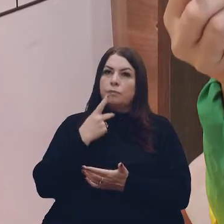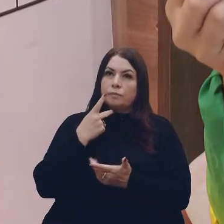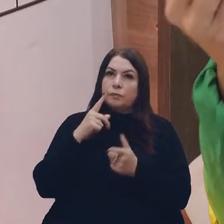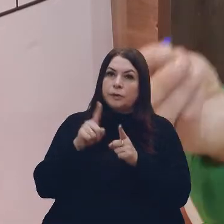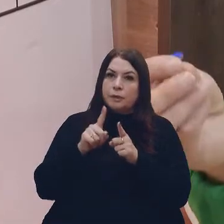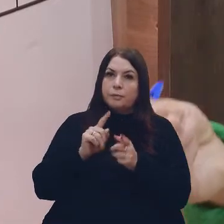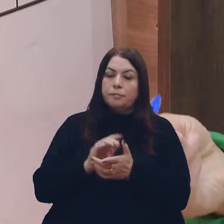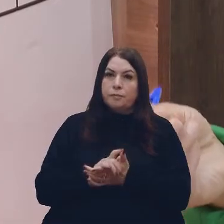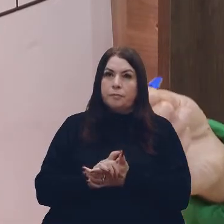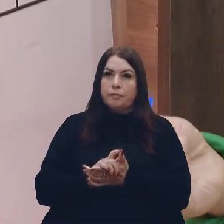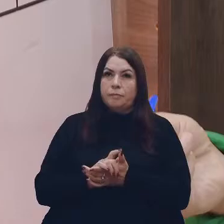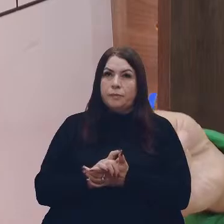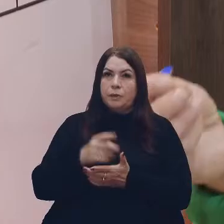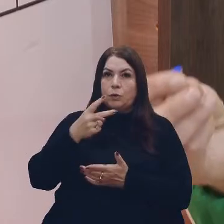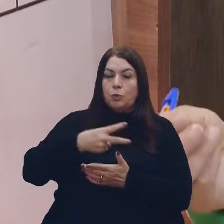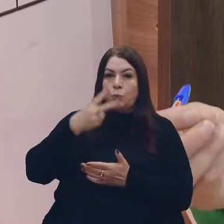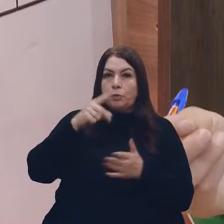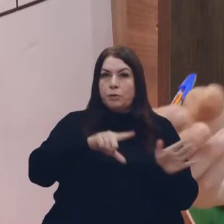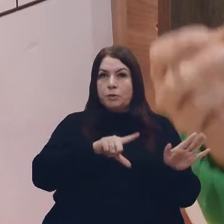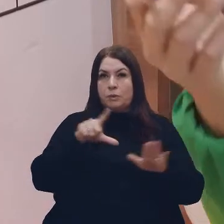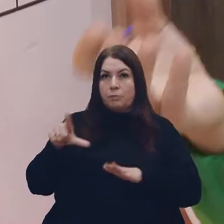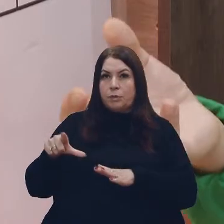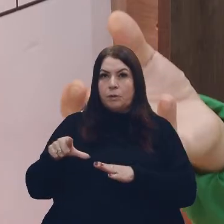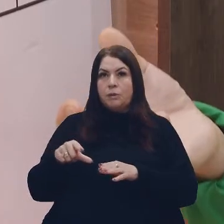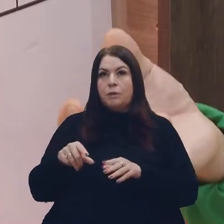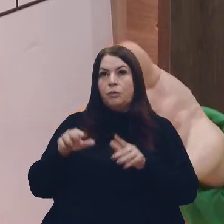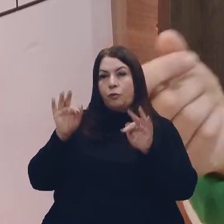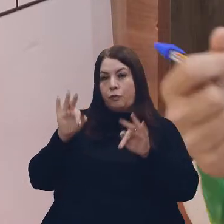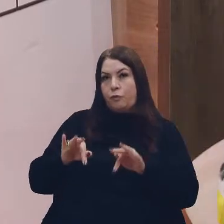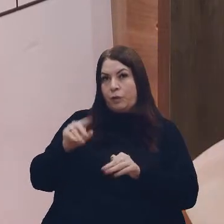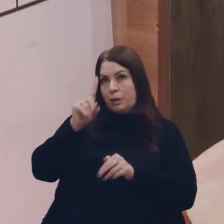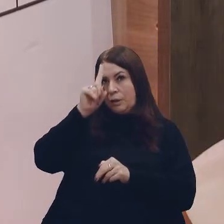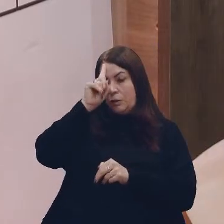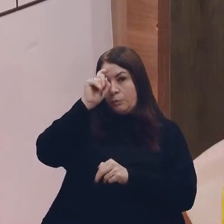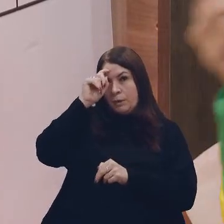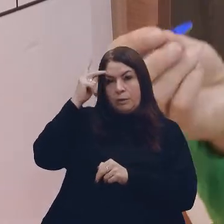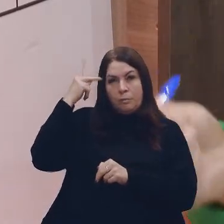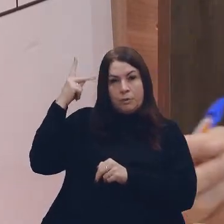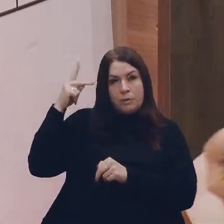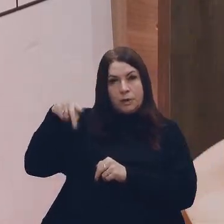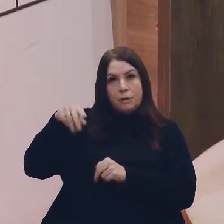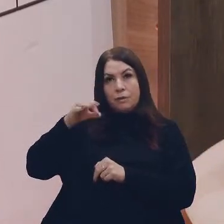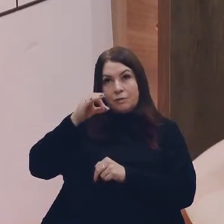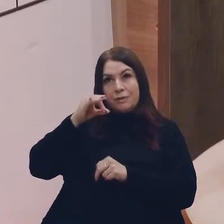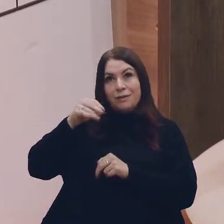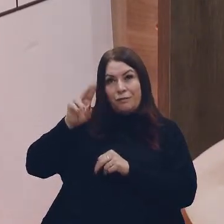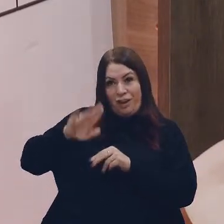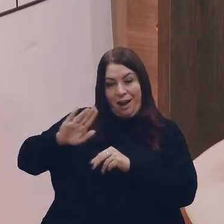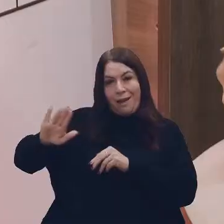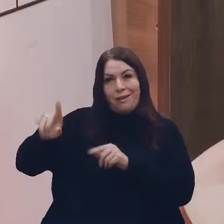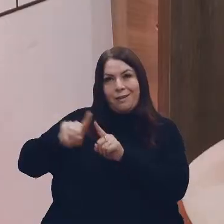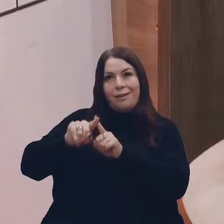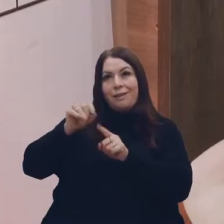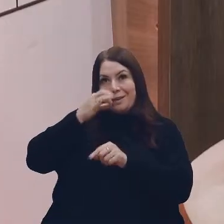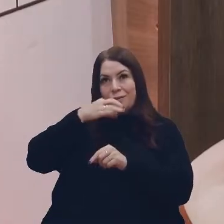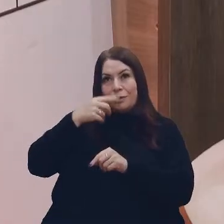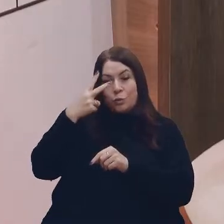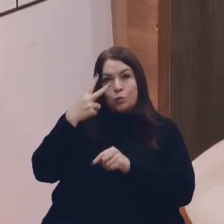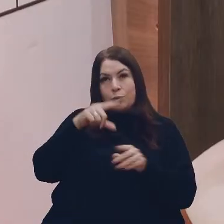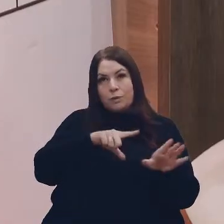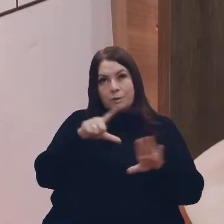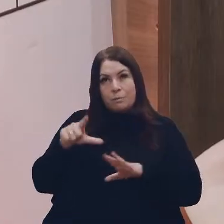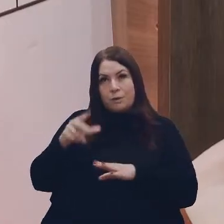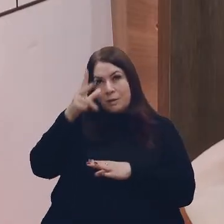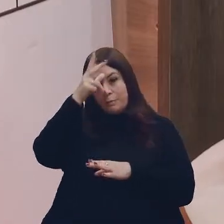que é a segunda semana da luta antimanicomial, né? Instituída. Isso aqui em Caxias do Sul. Aqui em Caxias do Sul, né? É a segunda